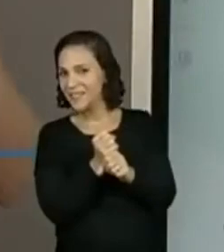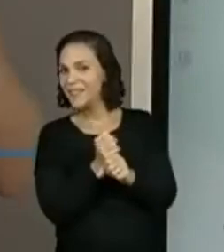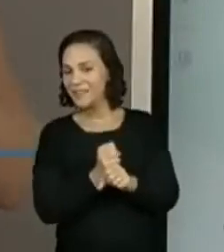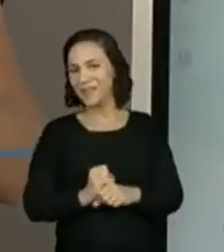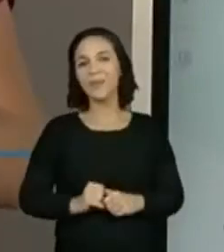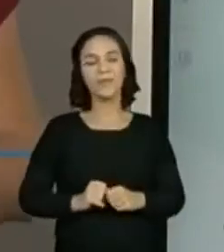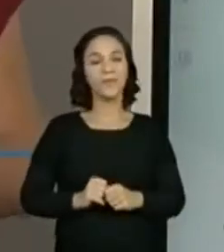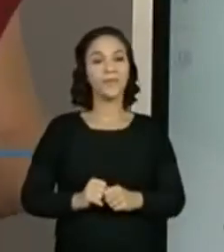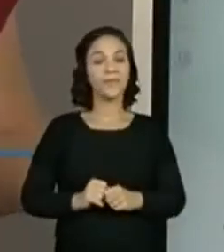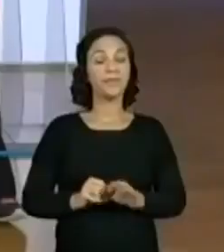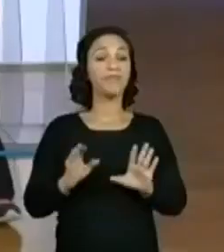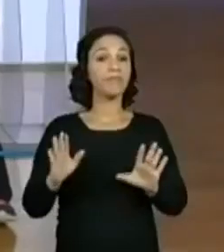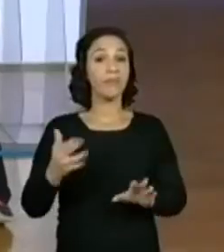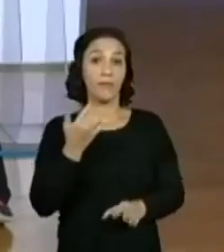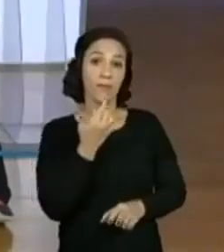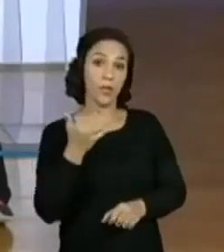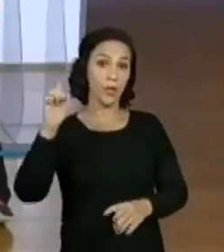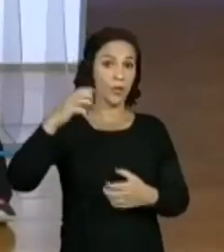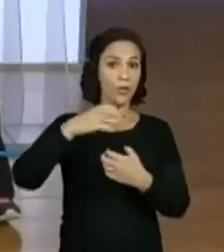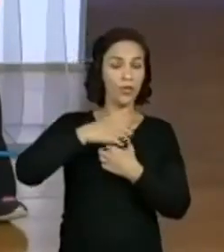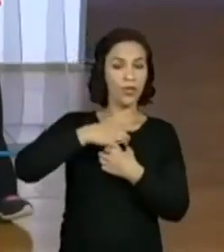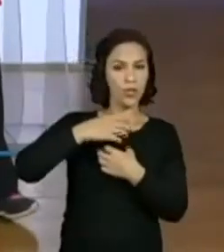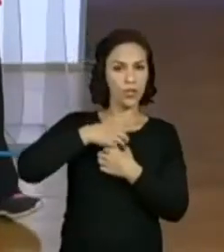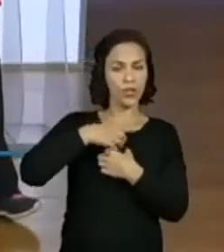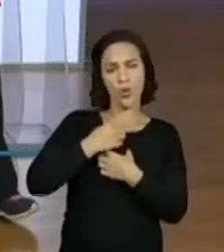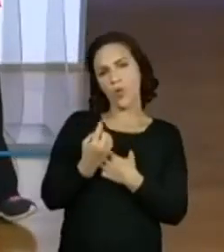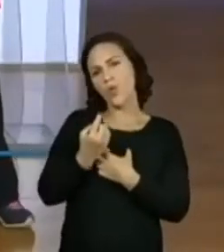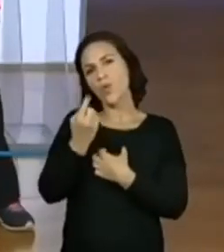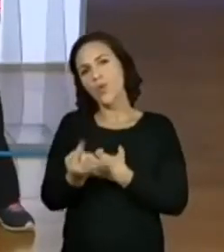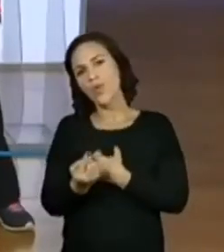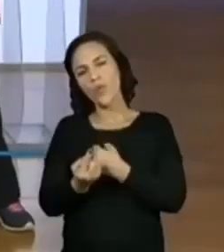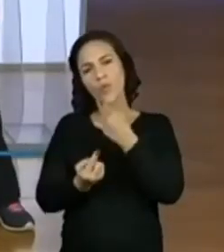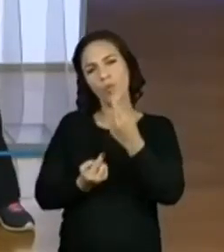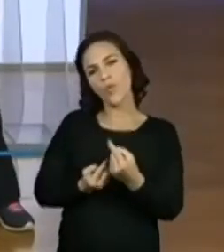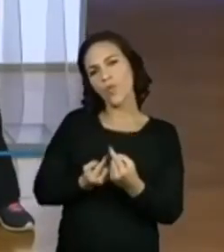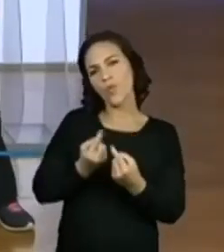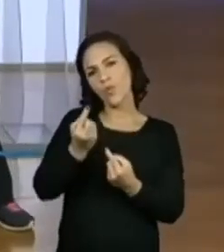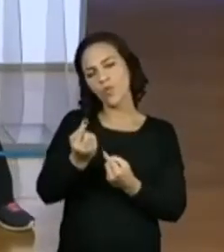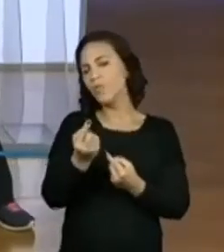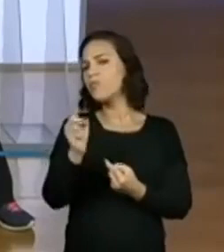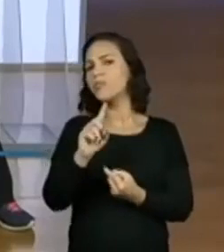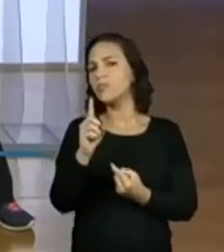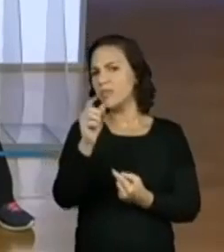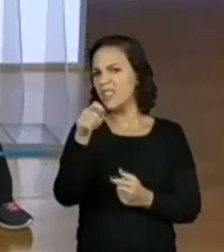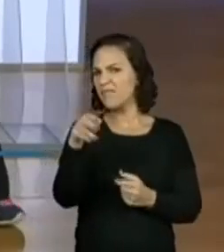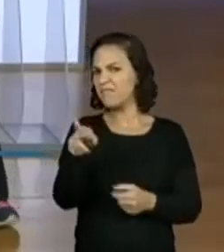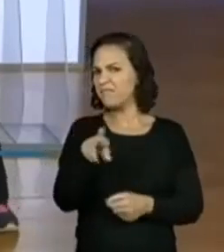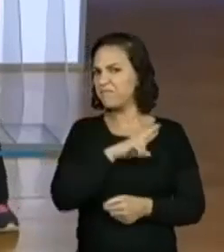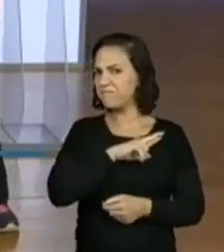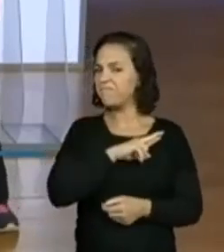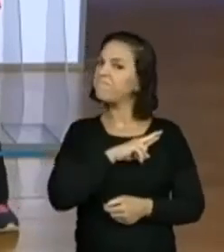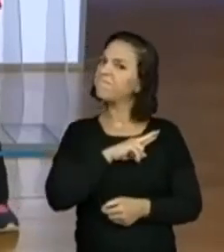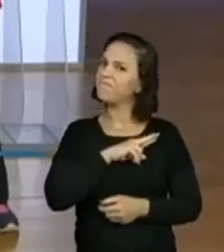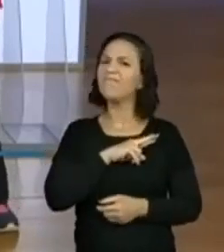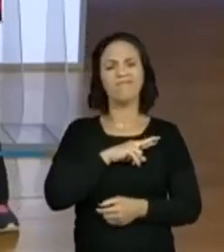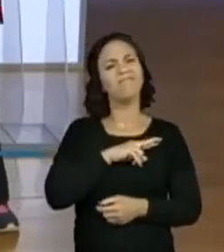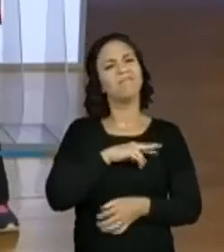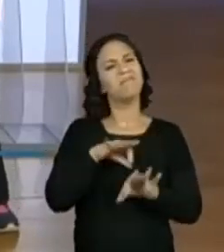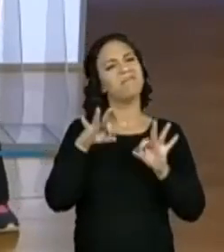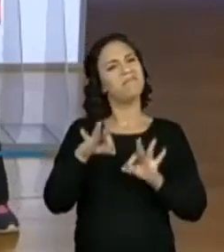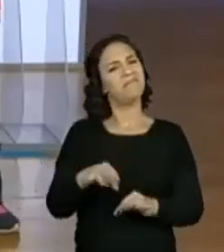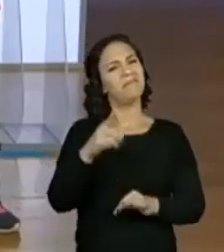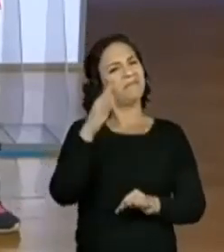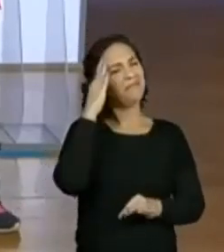contar. Outra forma que não seja de 1 em 1. Tô pensando aqui, hein? Será que eles vão saber responder? Ah, com certeza. Segundo